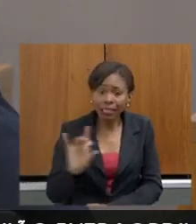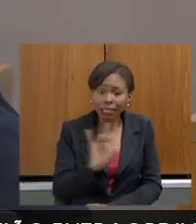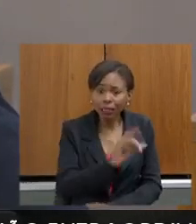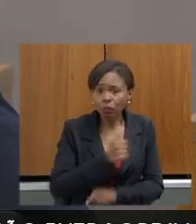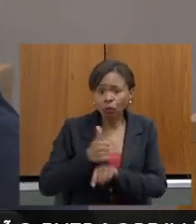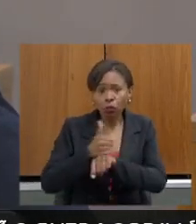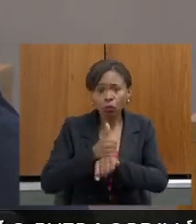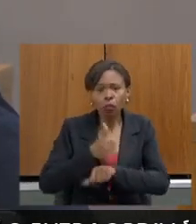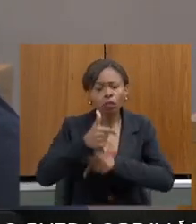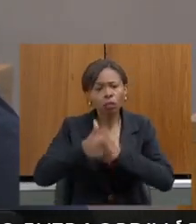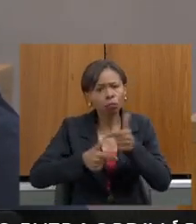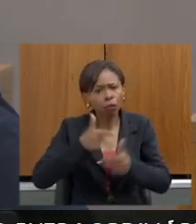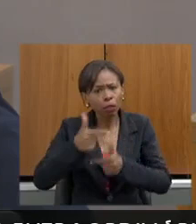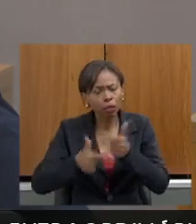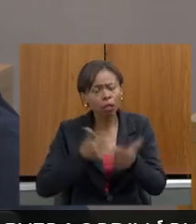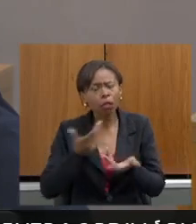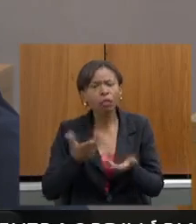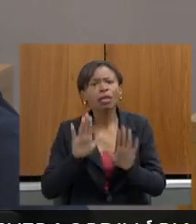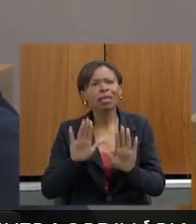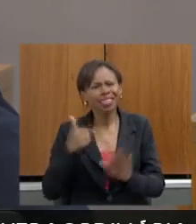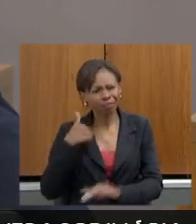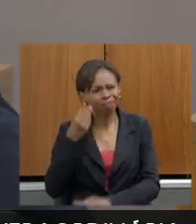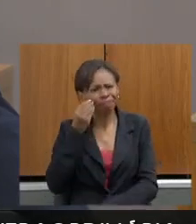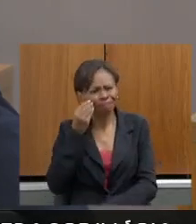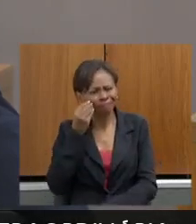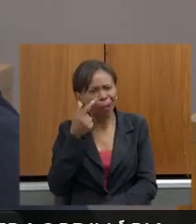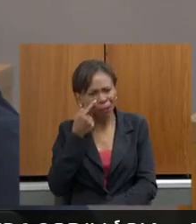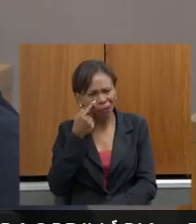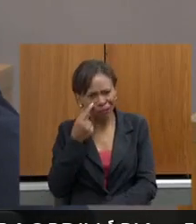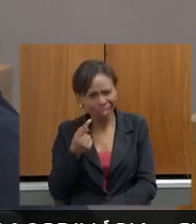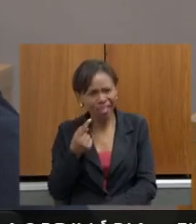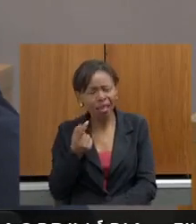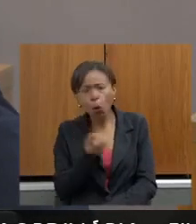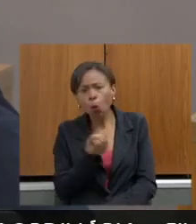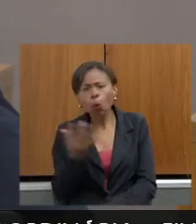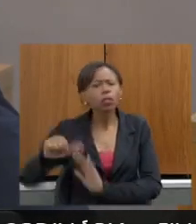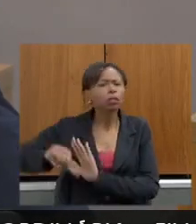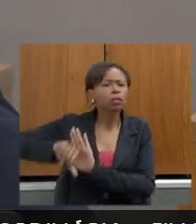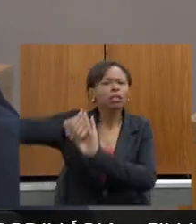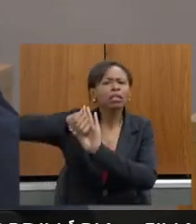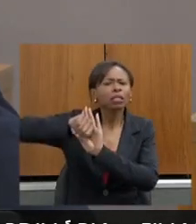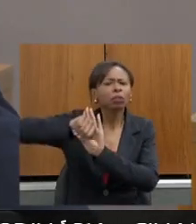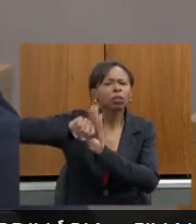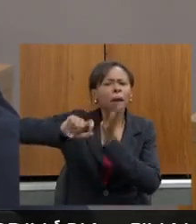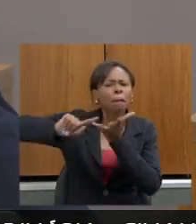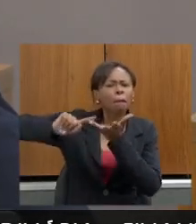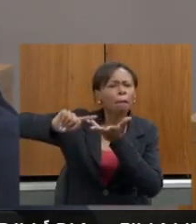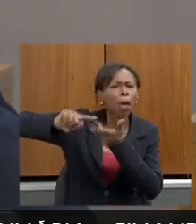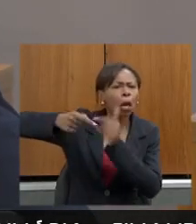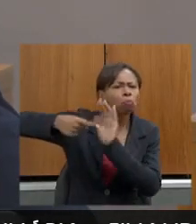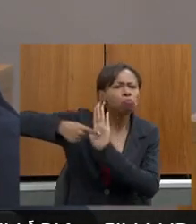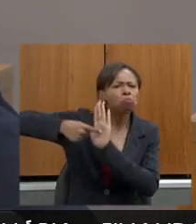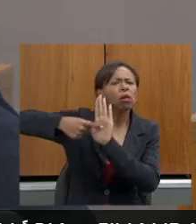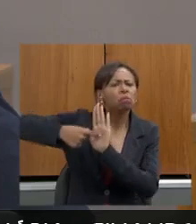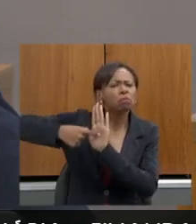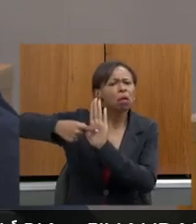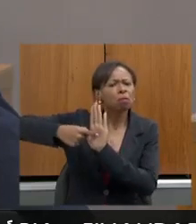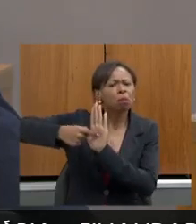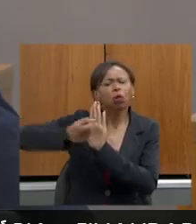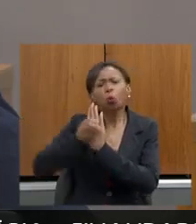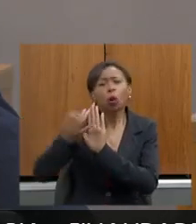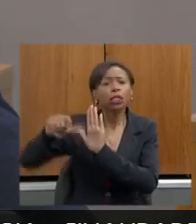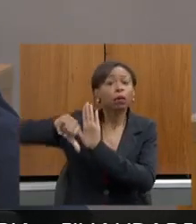que a gente tenha eu fiquei até tentando ver direitinho como é que quantos clientes foram elucidados né E tudo o número